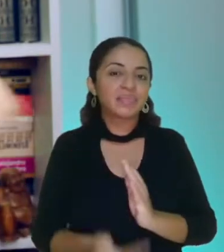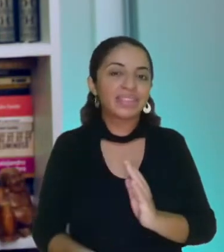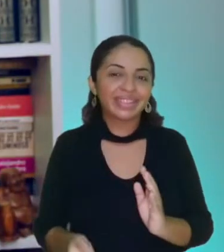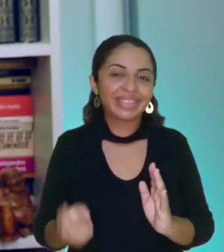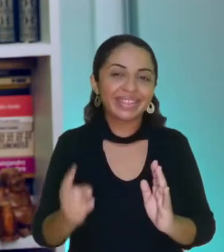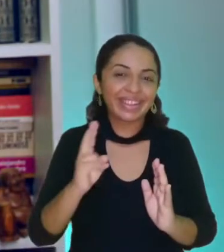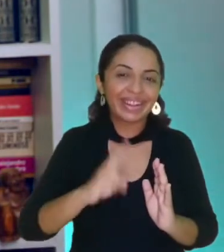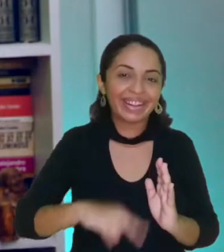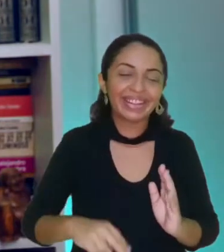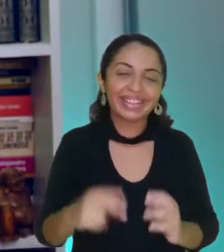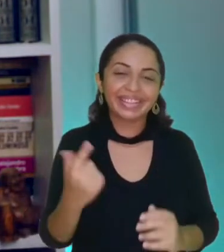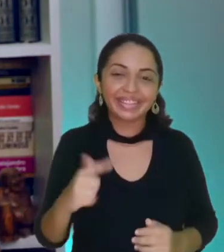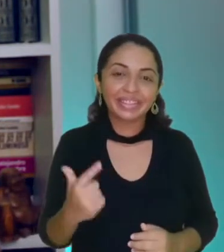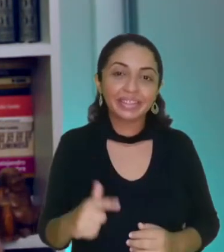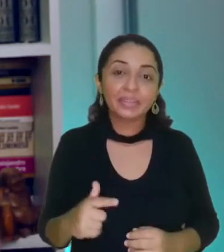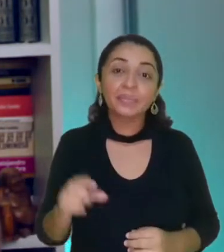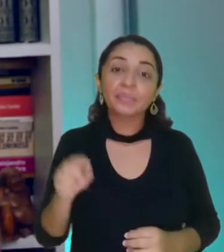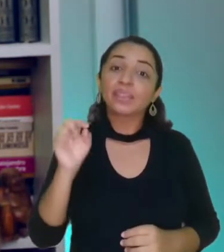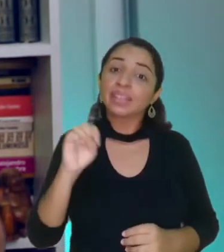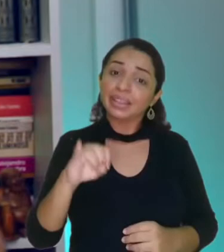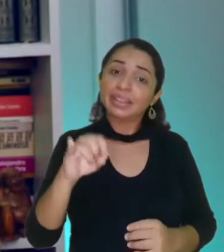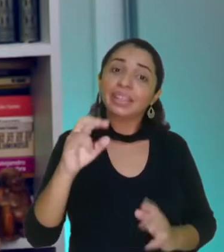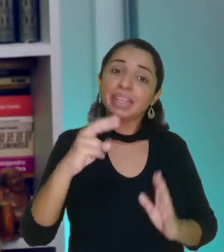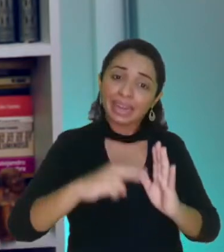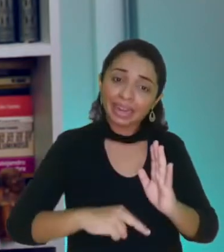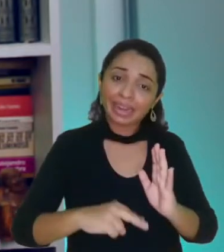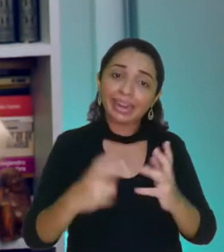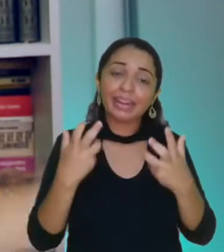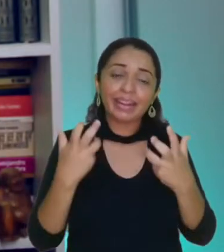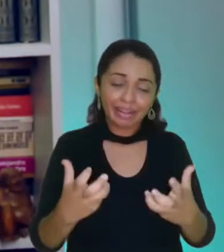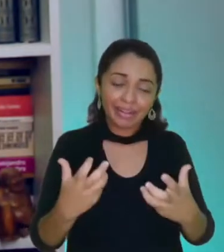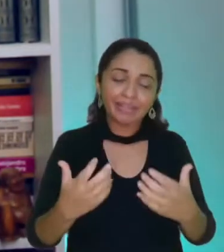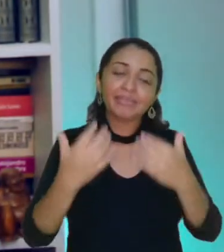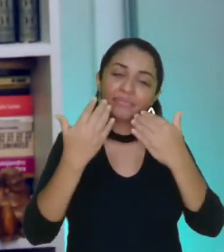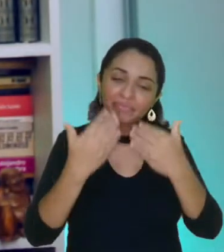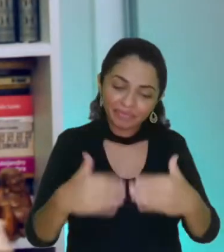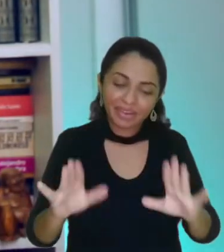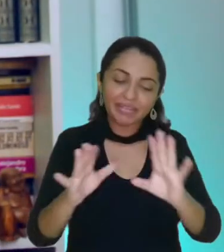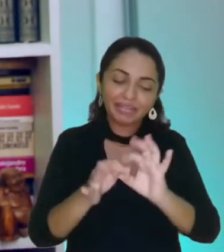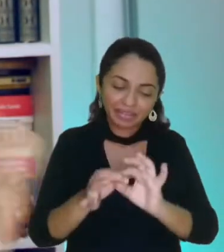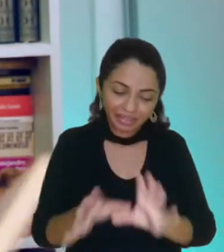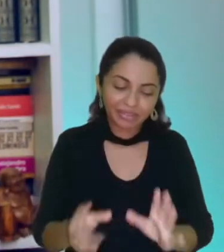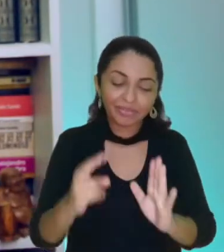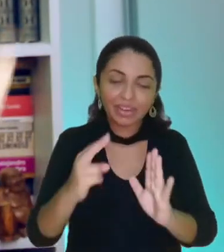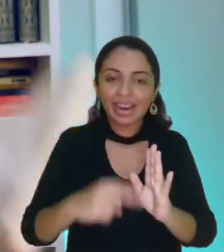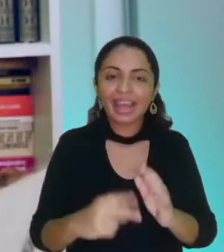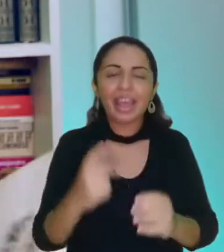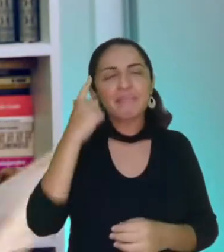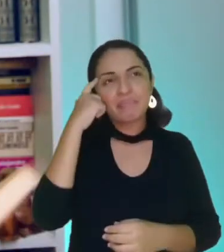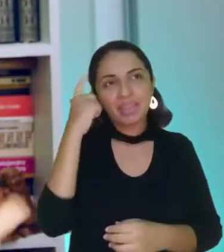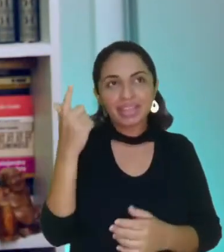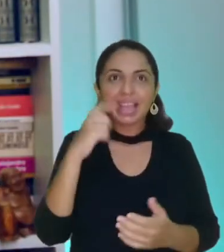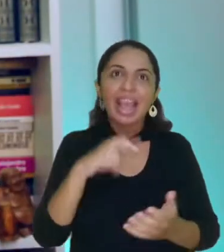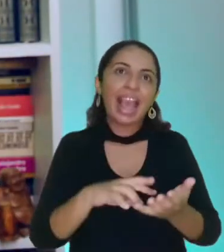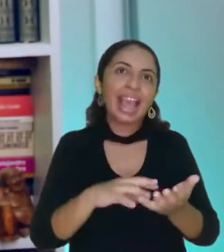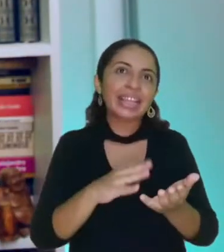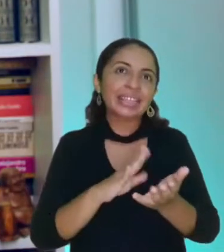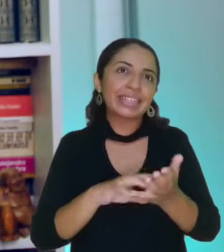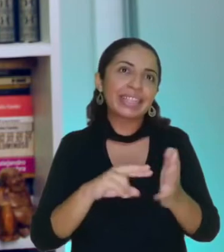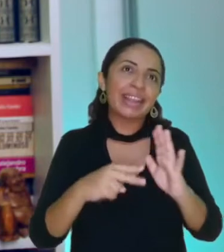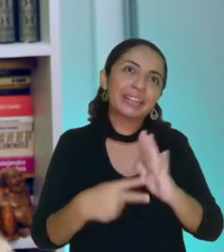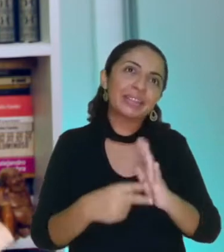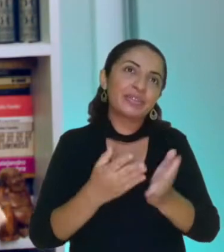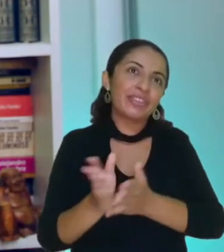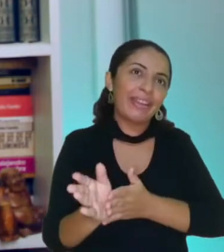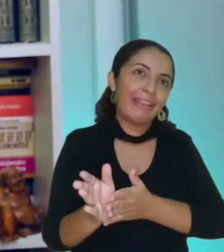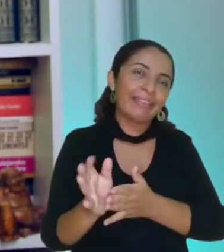de ler um livro como esse. Você tem essa edição, leia nessa edição, obviamente. Não vá perder a chance de ler, porque não é a tradução direta,